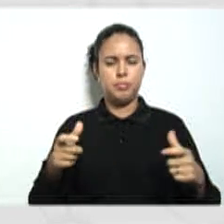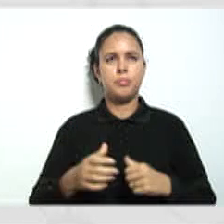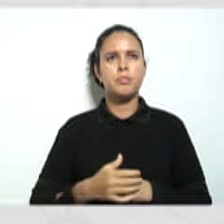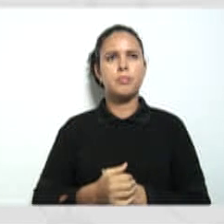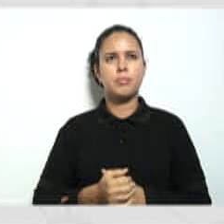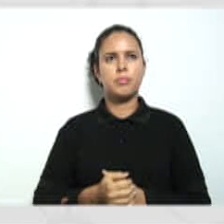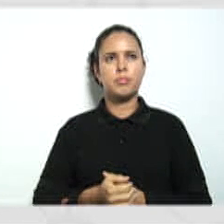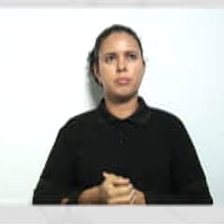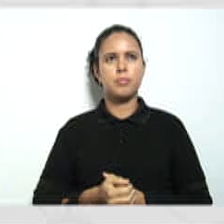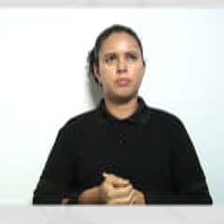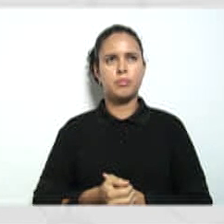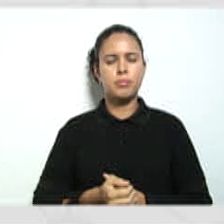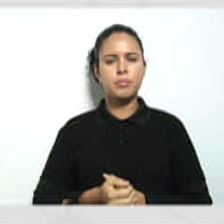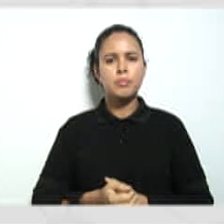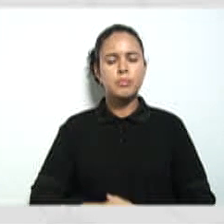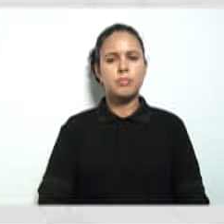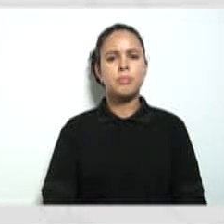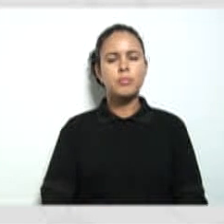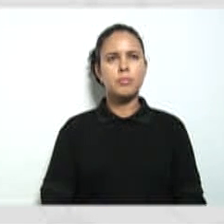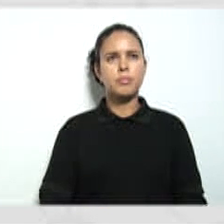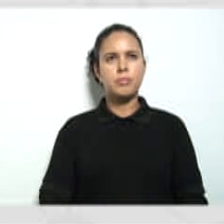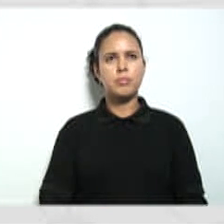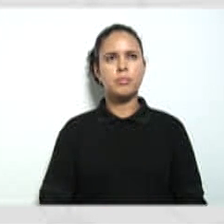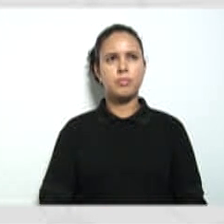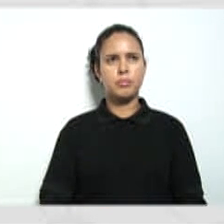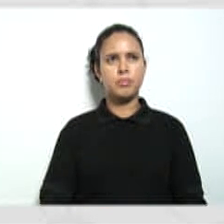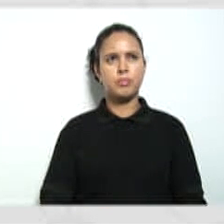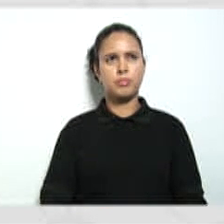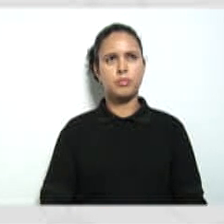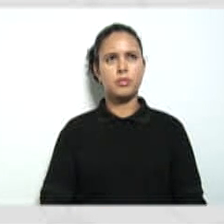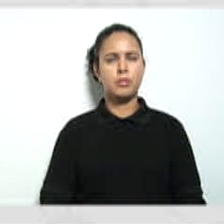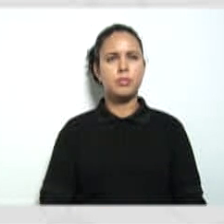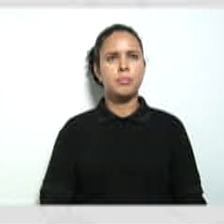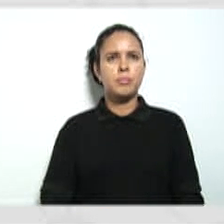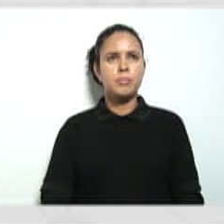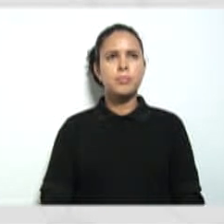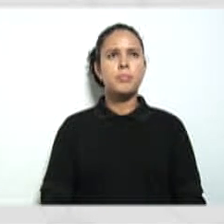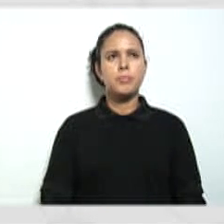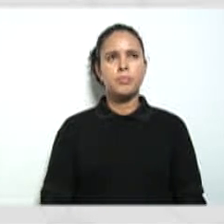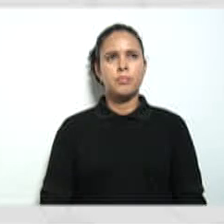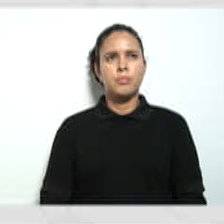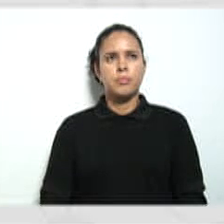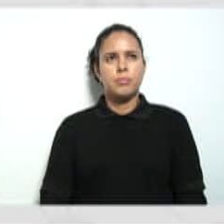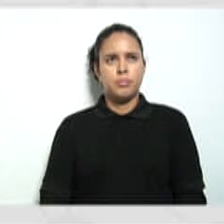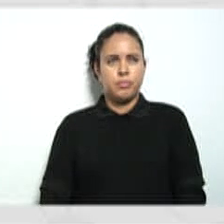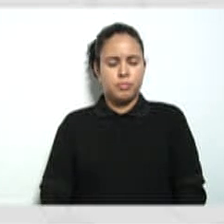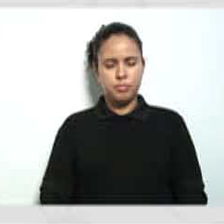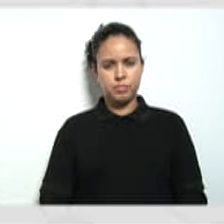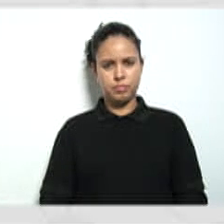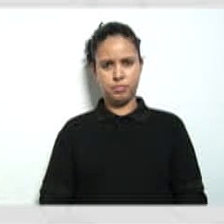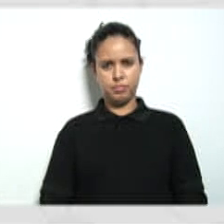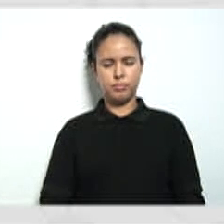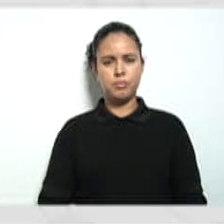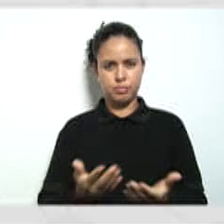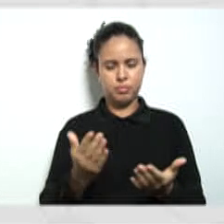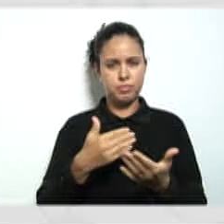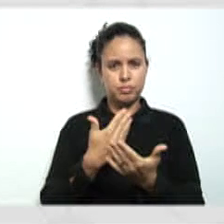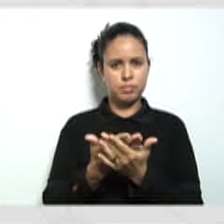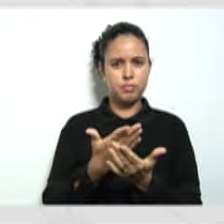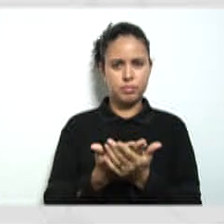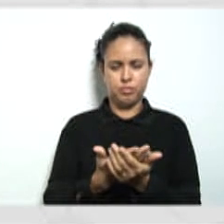estruturante. Na aula de hoje, vamos falar um pouquinho do ramo habitacional. O ramo habitacional